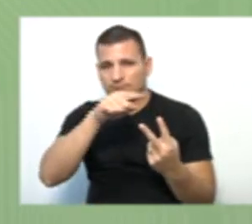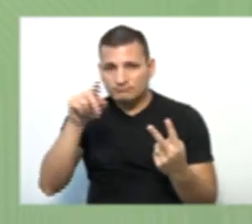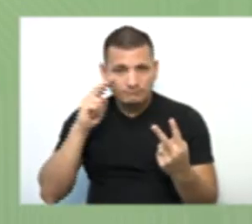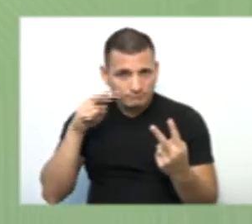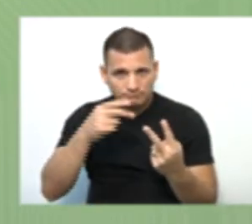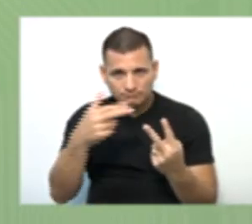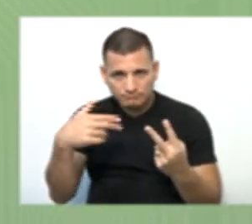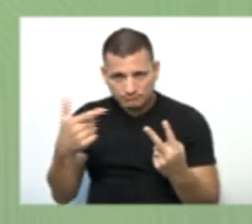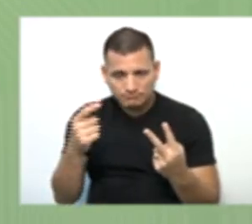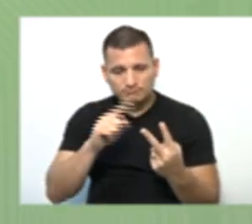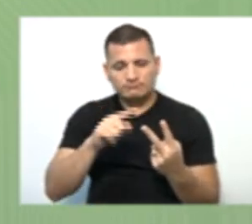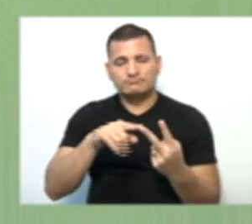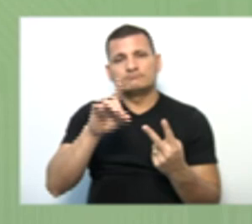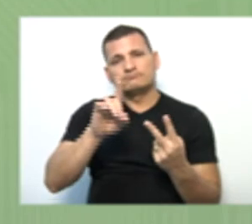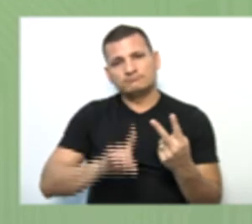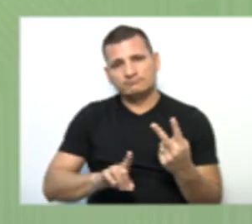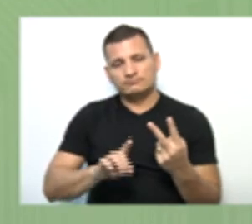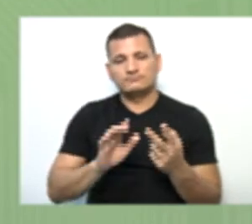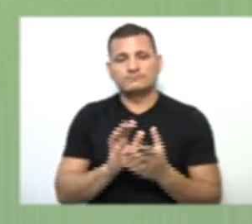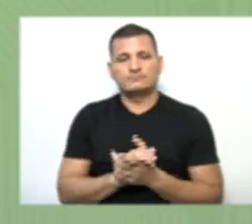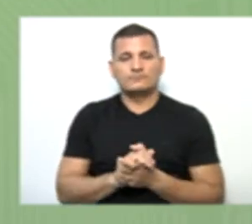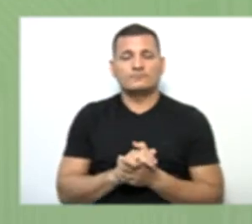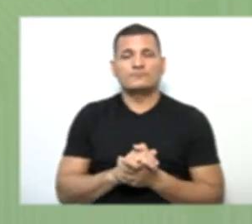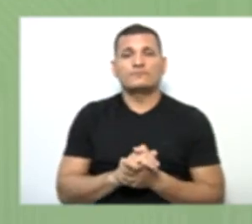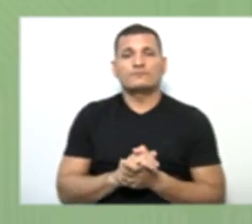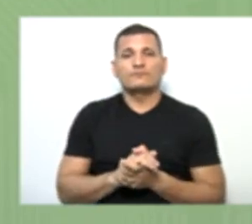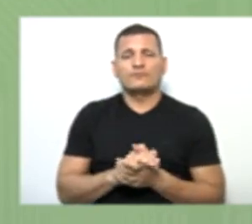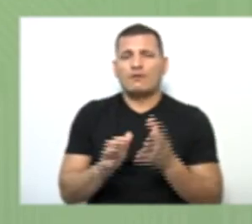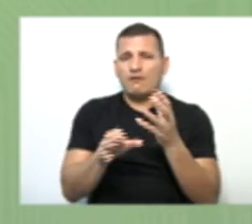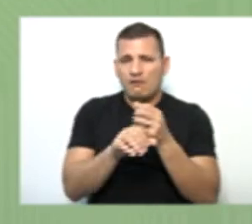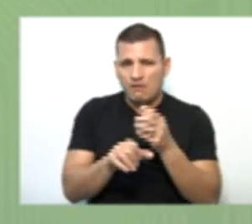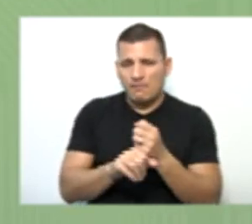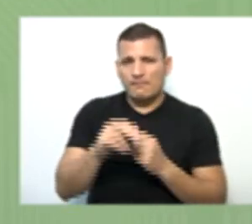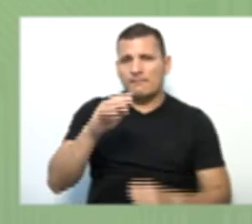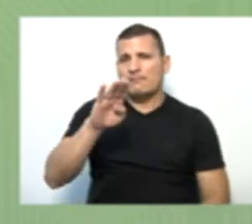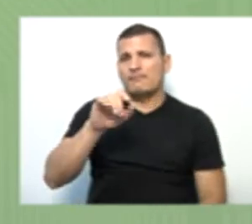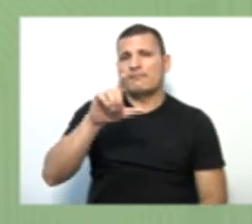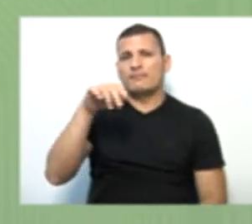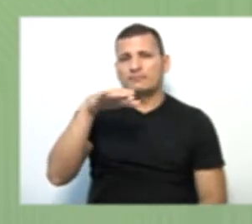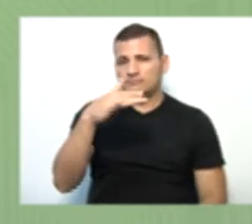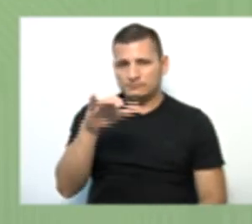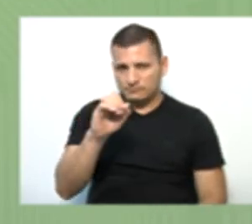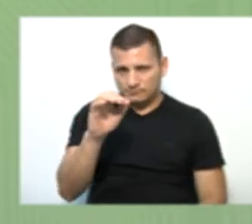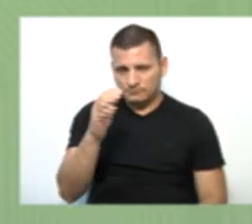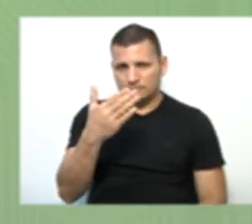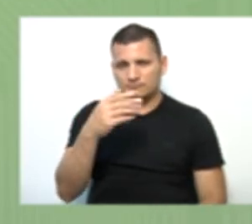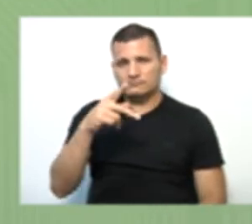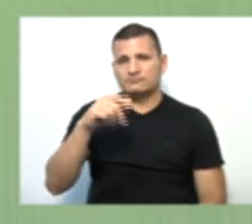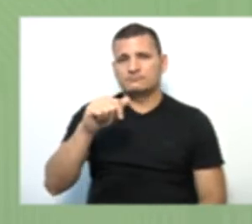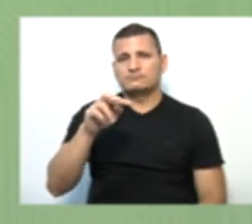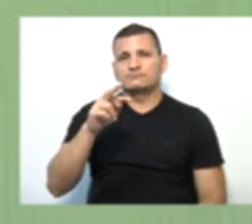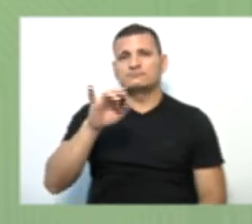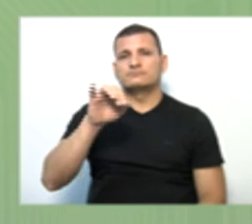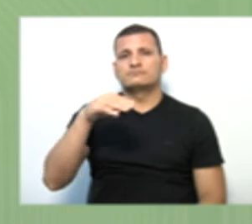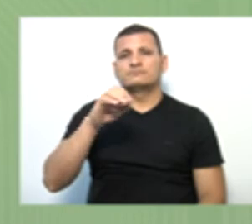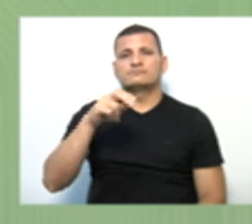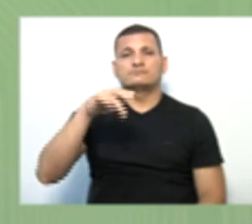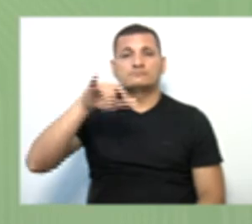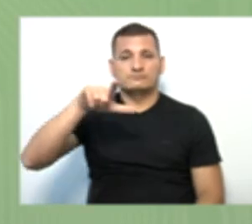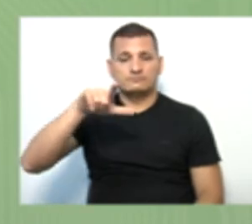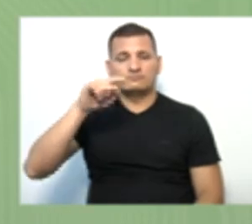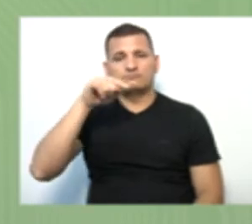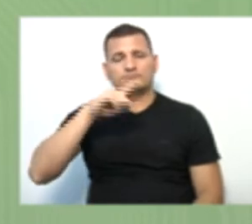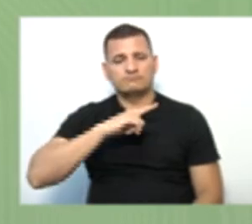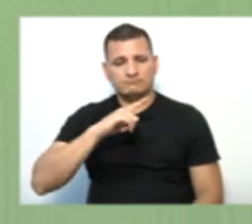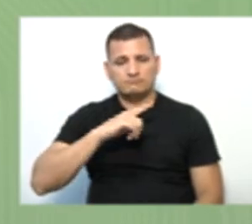os direitos. E o balanço patrimonial, portanto, do outro lado, ele é composto de passivo.